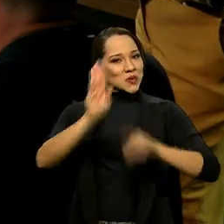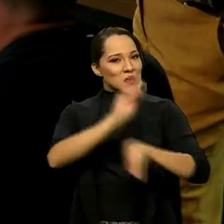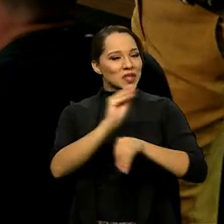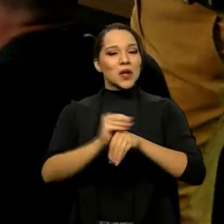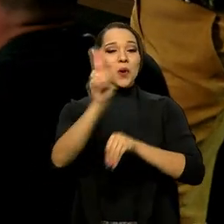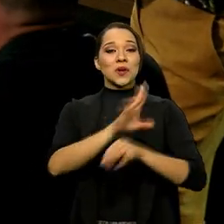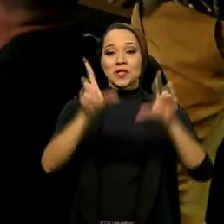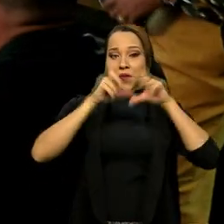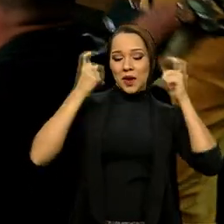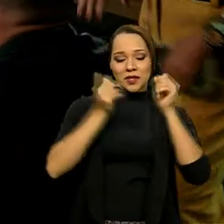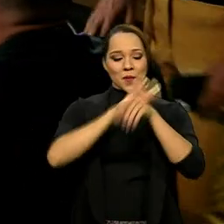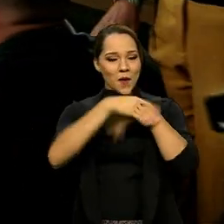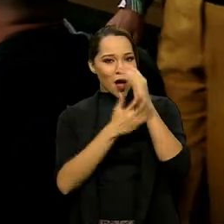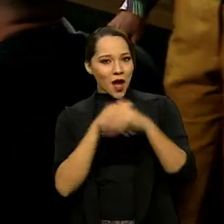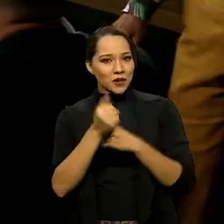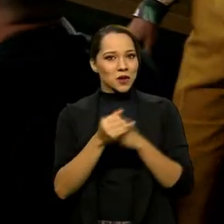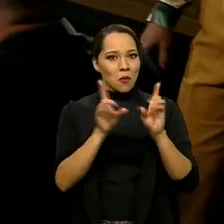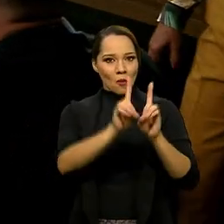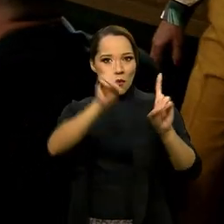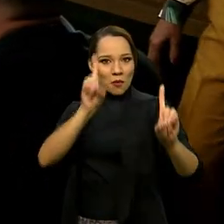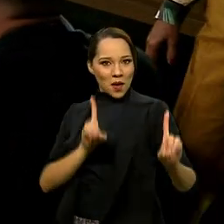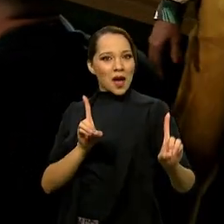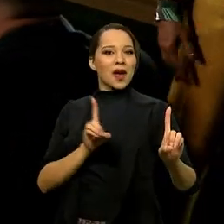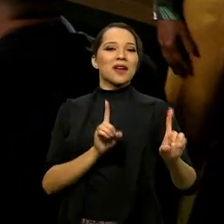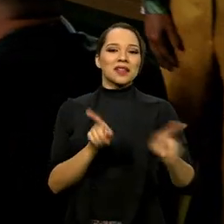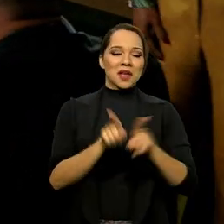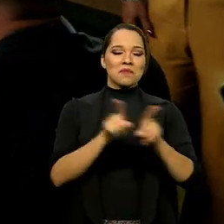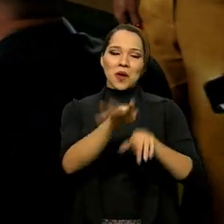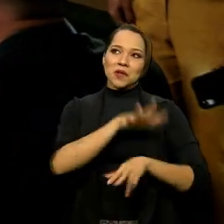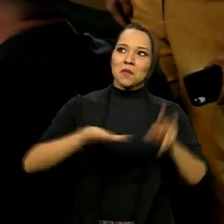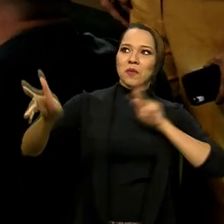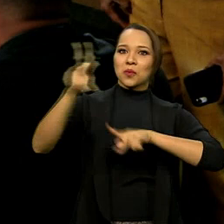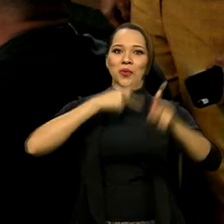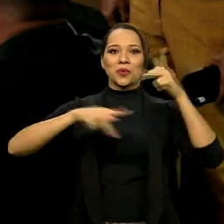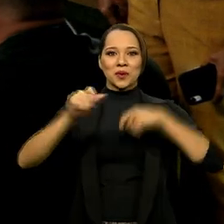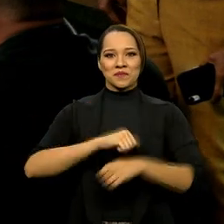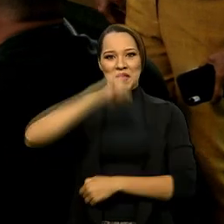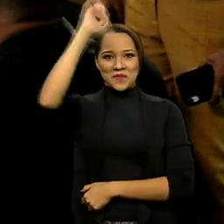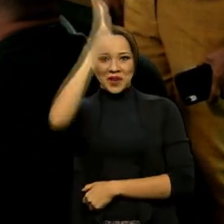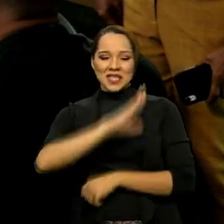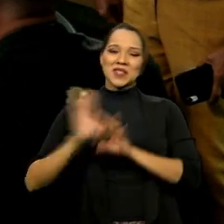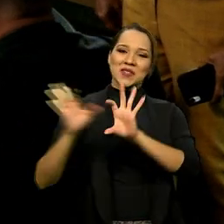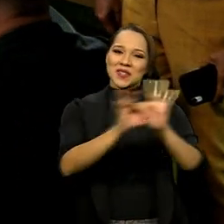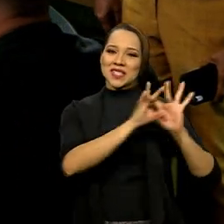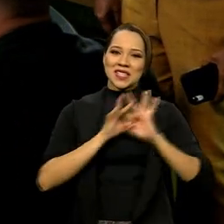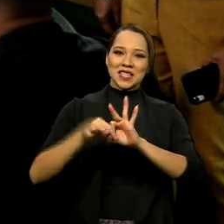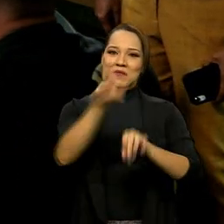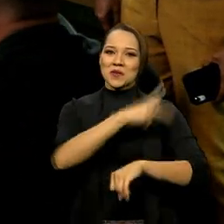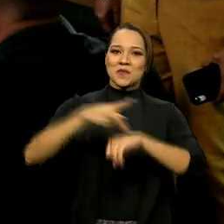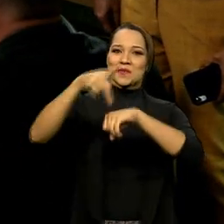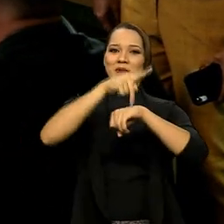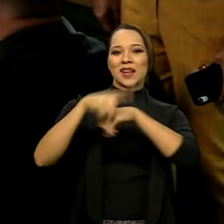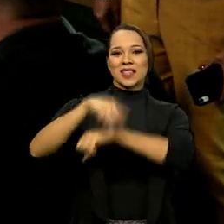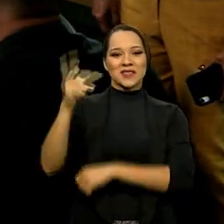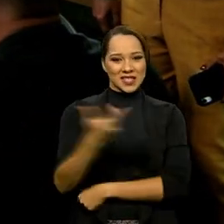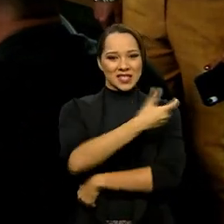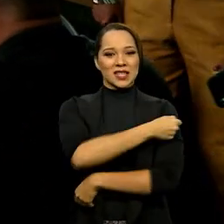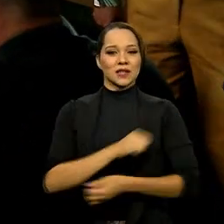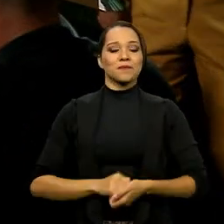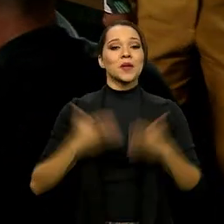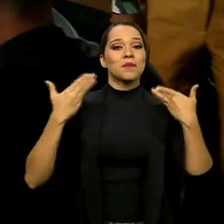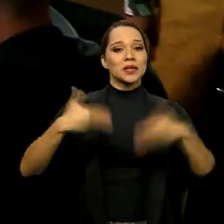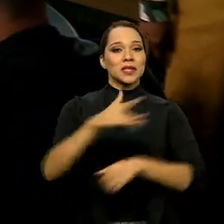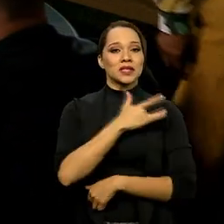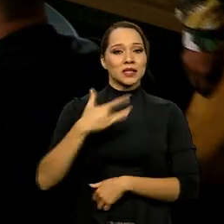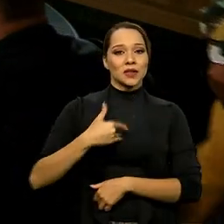Use máscara, lave as mãos, mantenha a distância segura e os ambientes ventilados. Brasil unido por uma pátria vacinada.